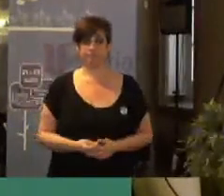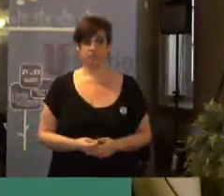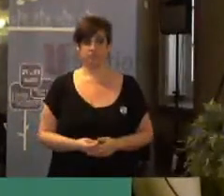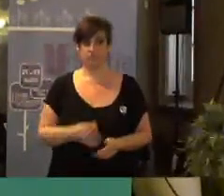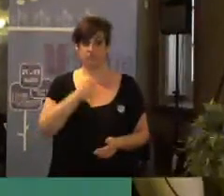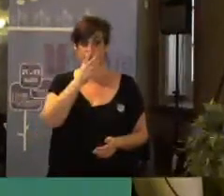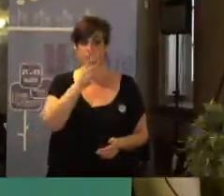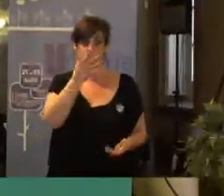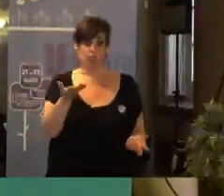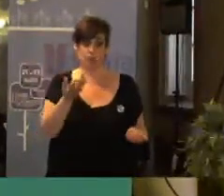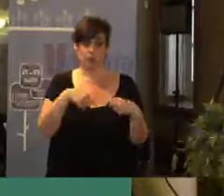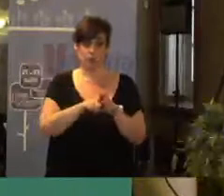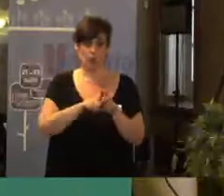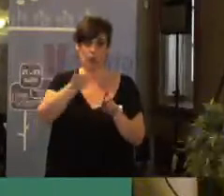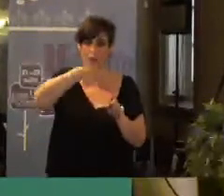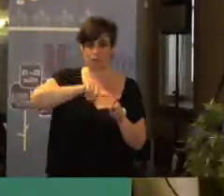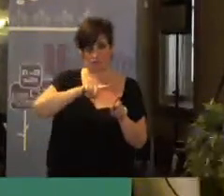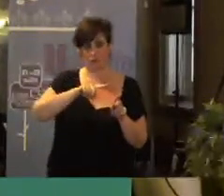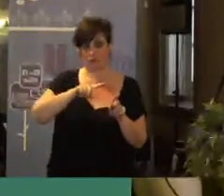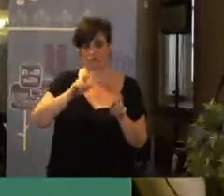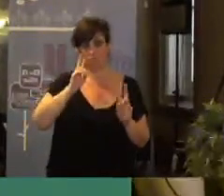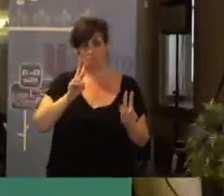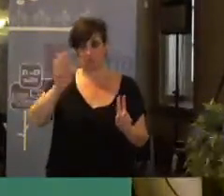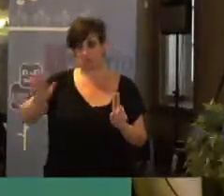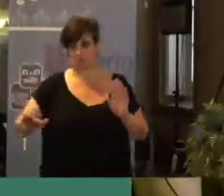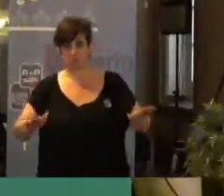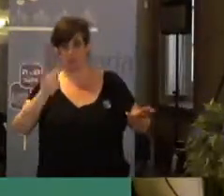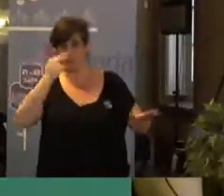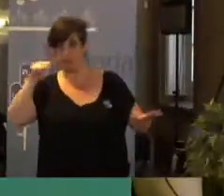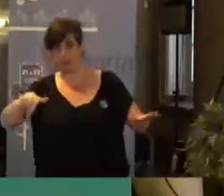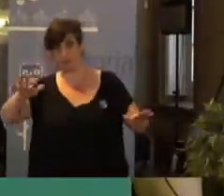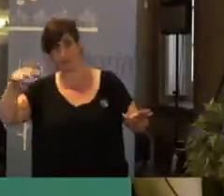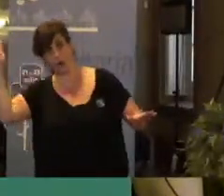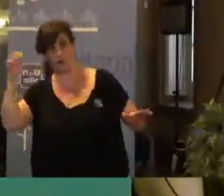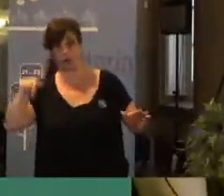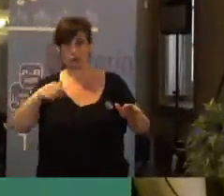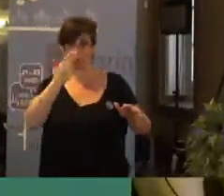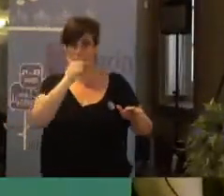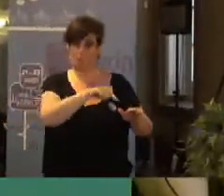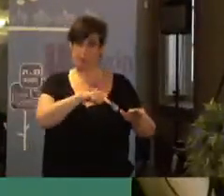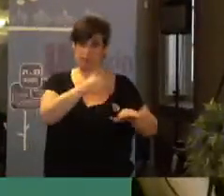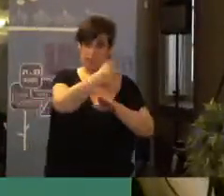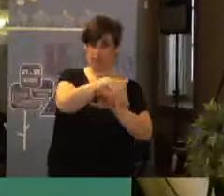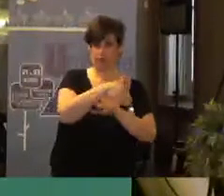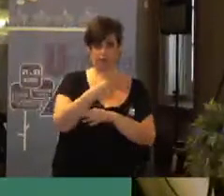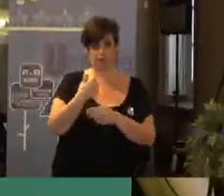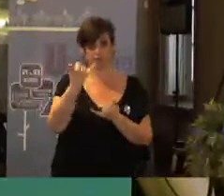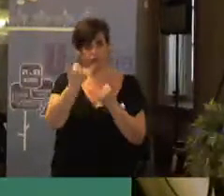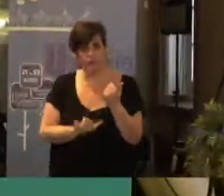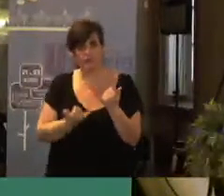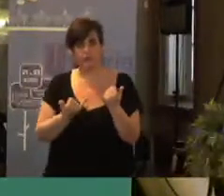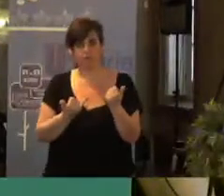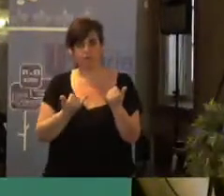importância de ter um pé na rua e um pé no Parlamento. E, em cada momento, gerir